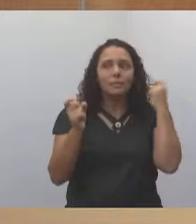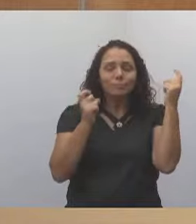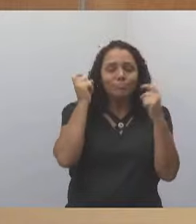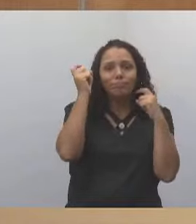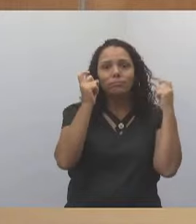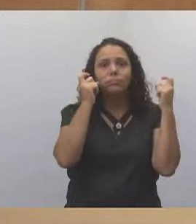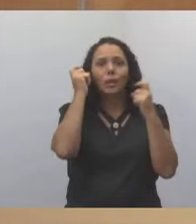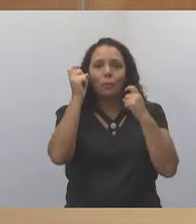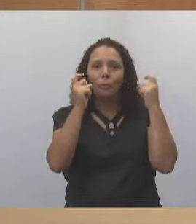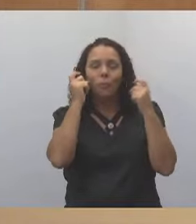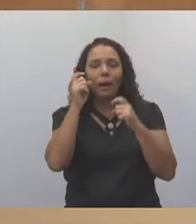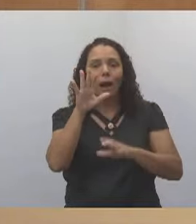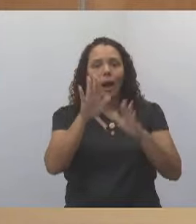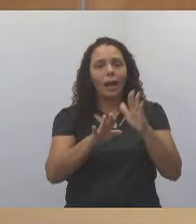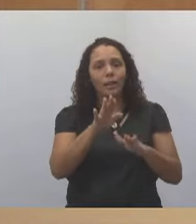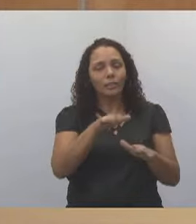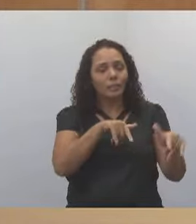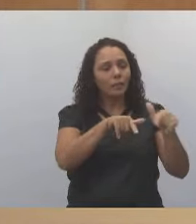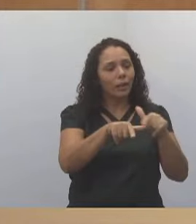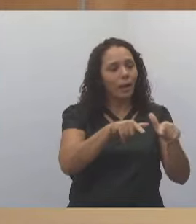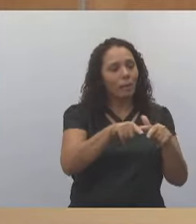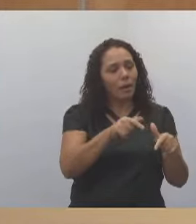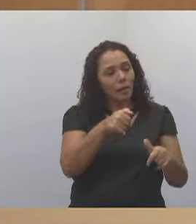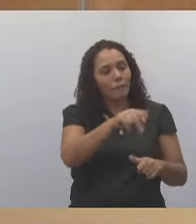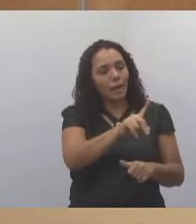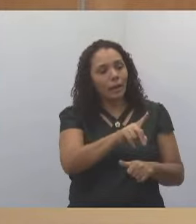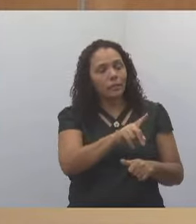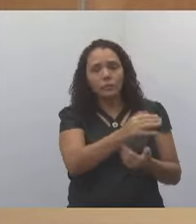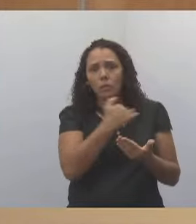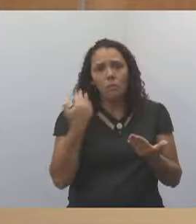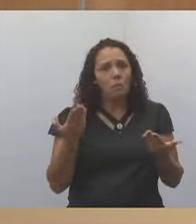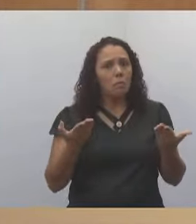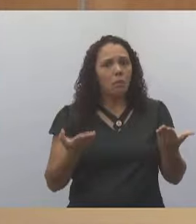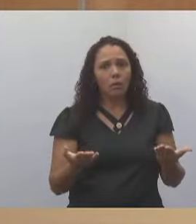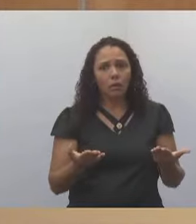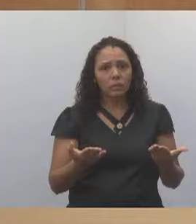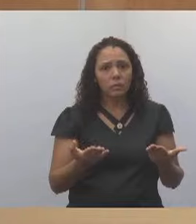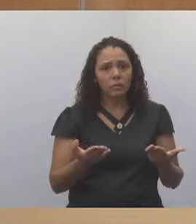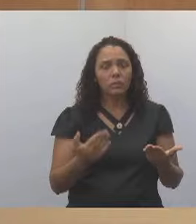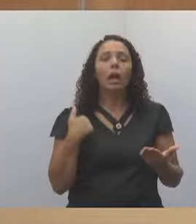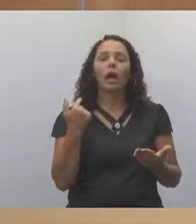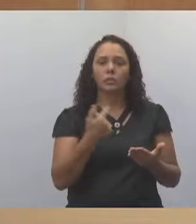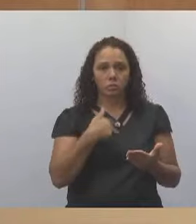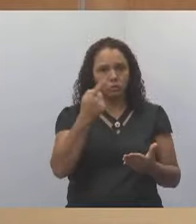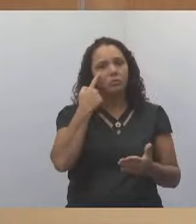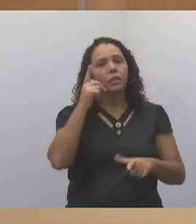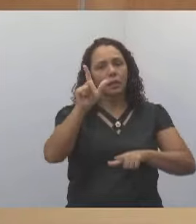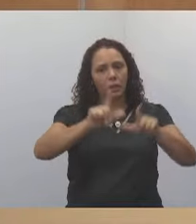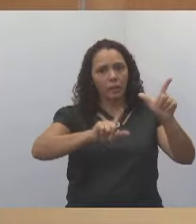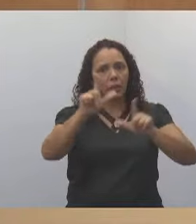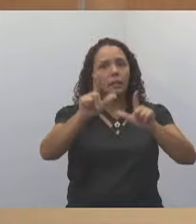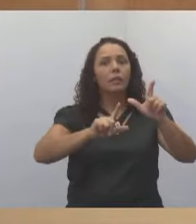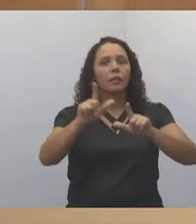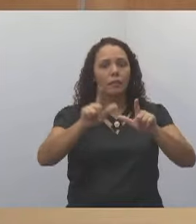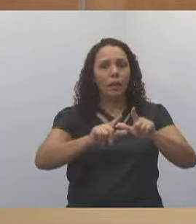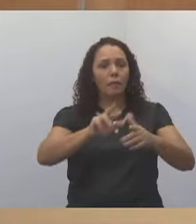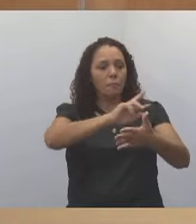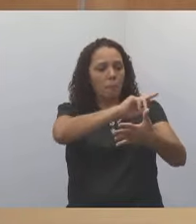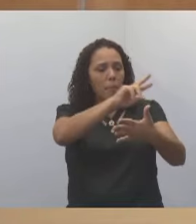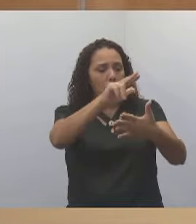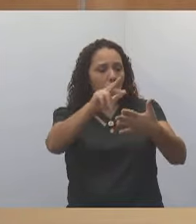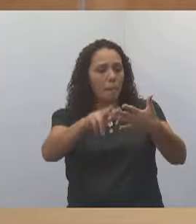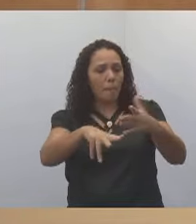É todo dia naquele Bom Dia São Paulo aparecendo um acidente com motoboy. Então, assim... vocês